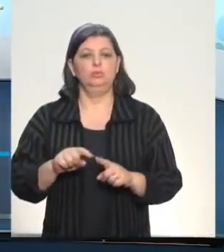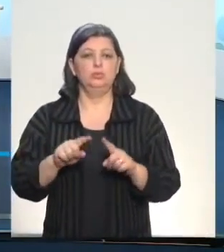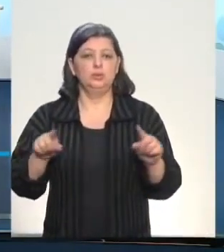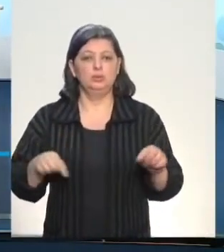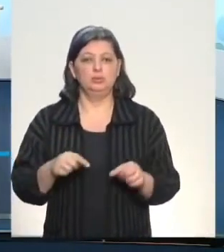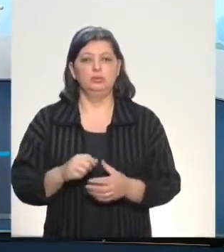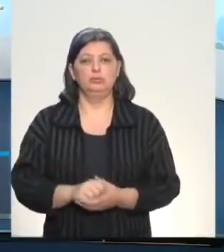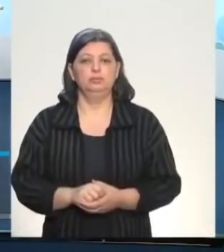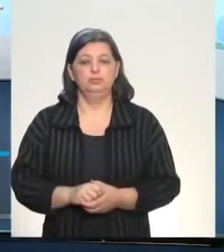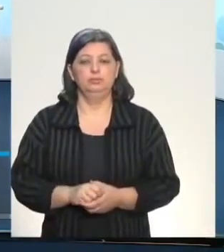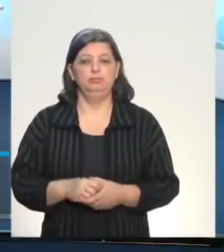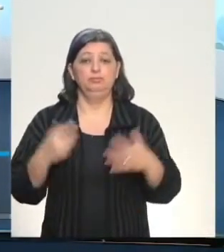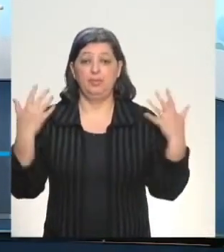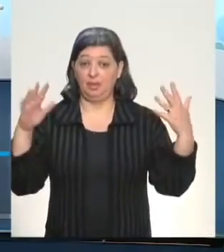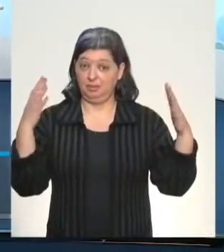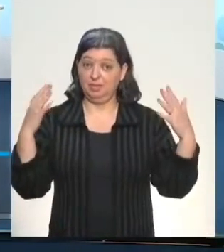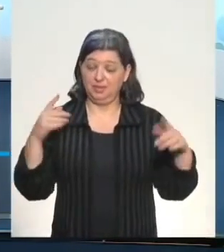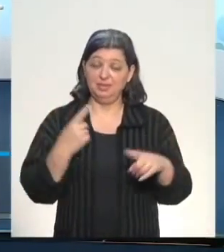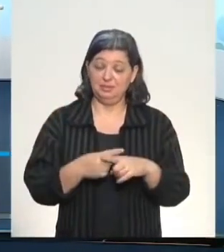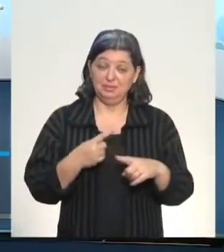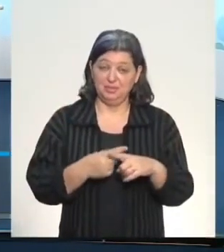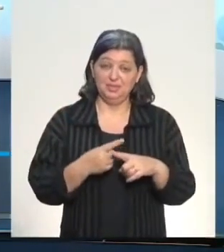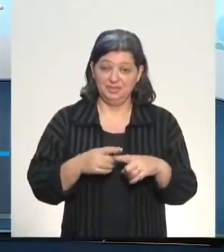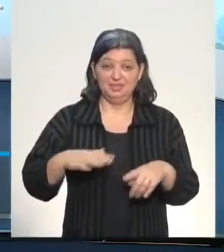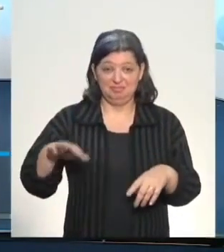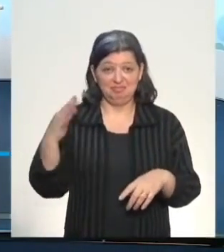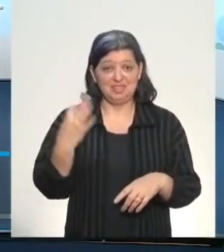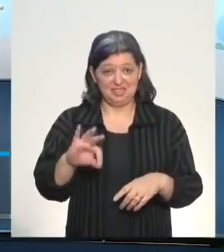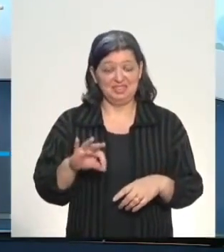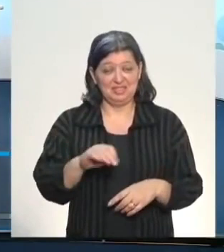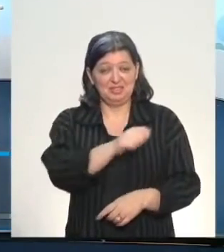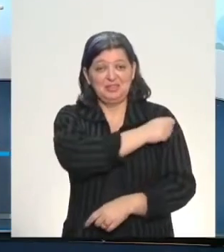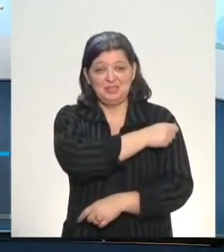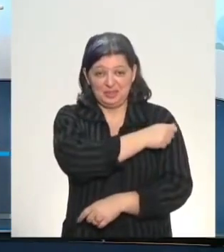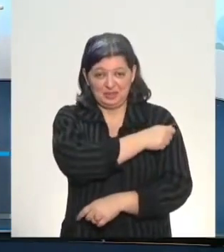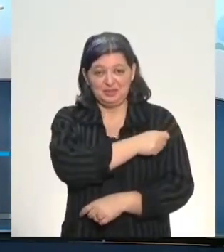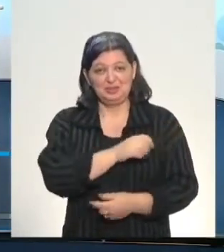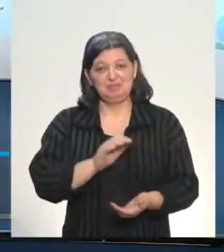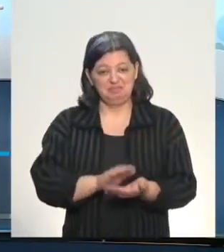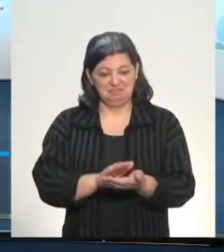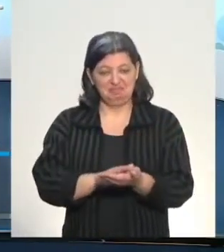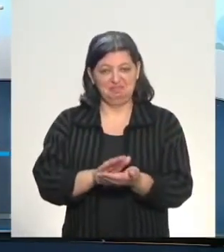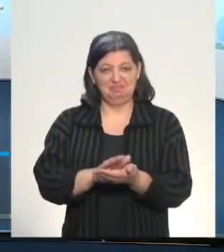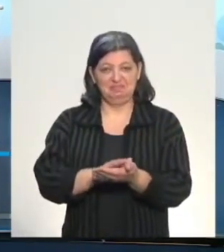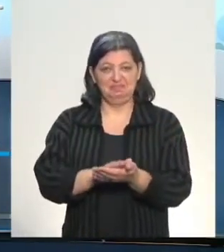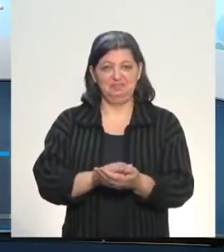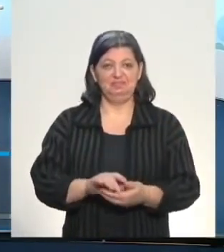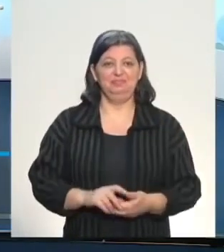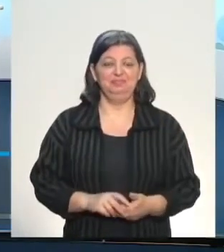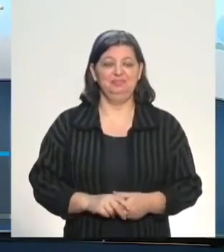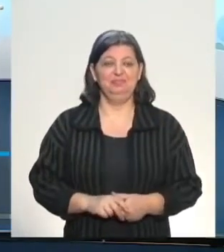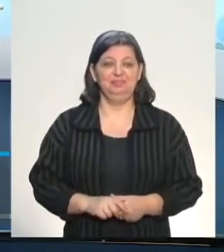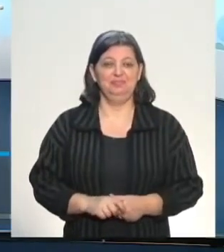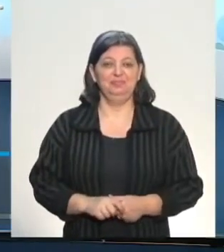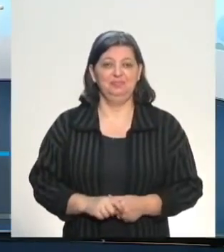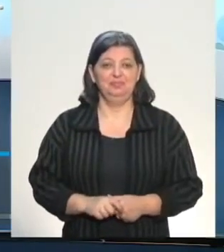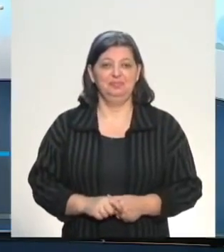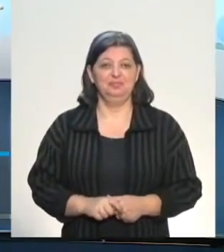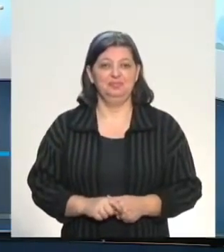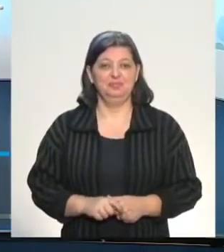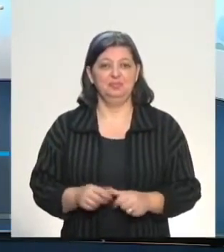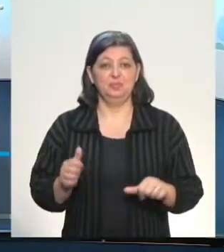aplausos porque o pessoal acertou aqui. Ó. Olha. Parabéns aos acertos dos alunos aí. Muito bom. Vamos tocar? Bora. Olha lá,